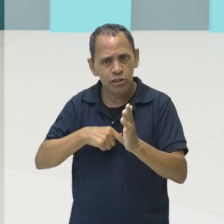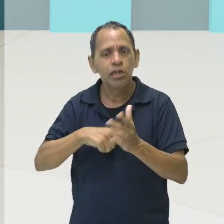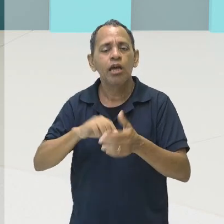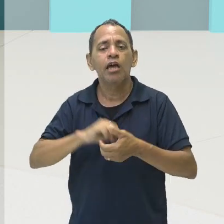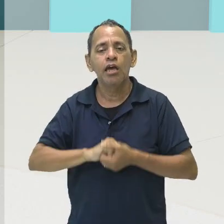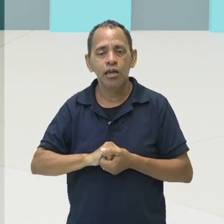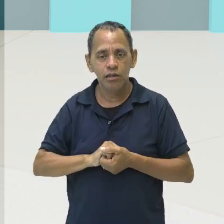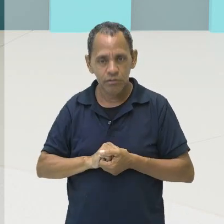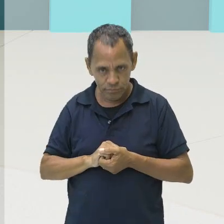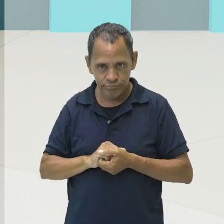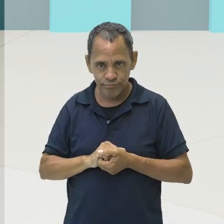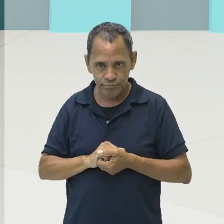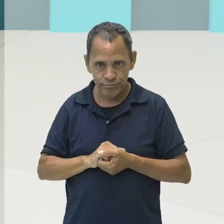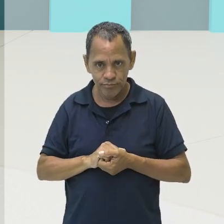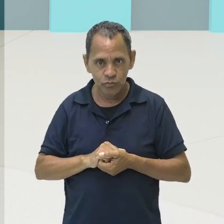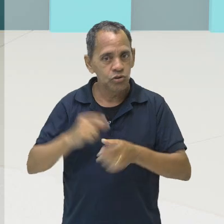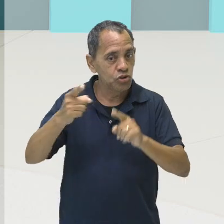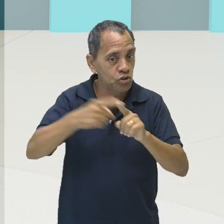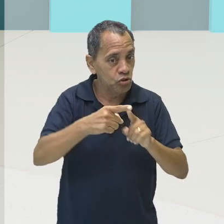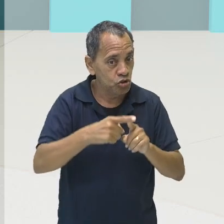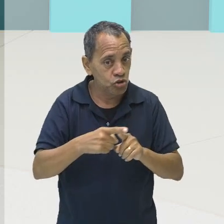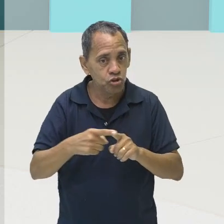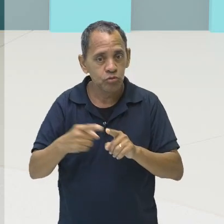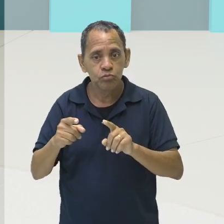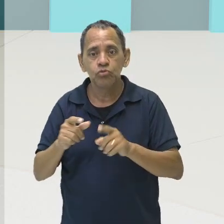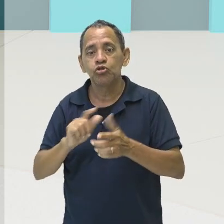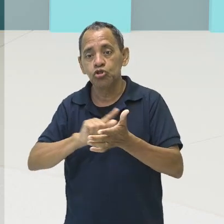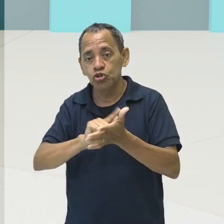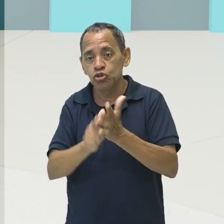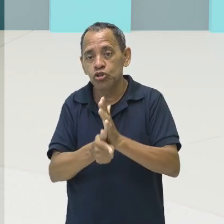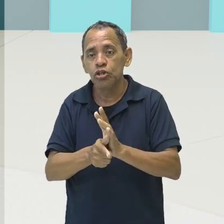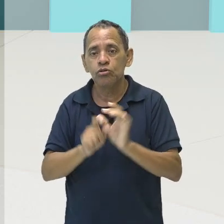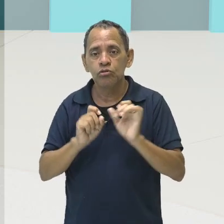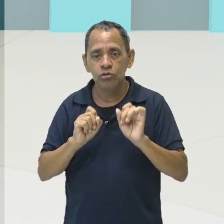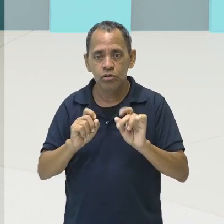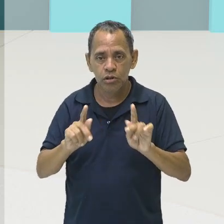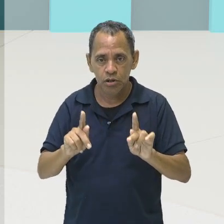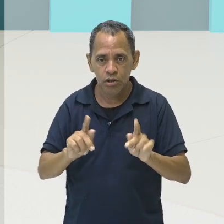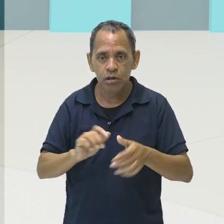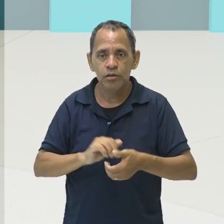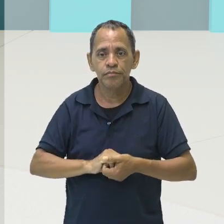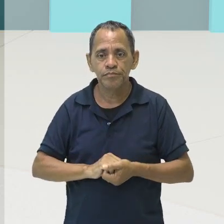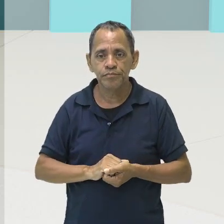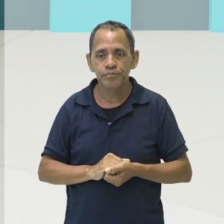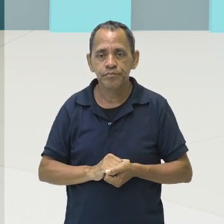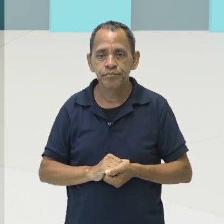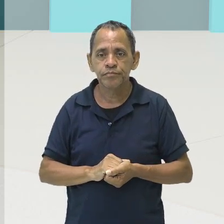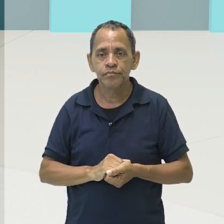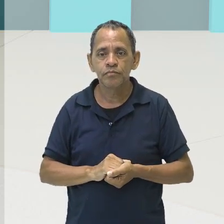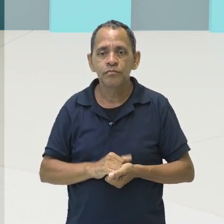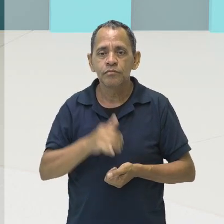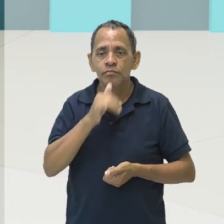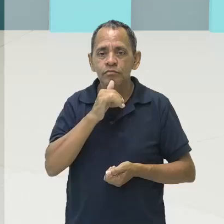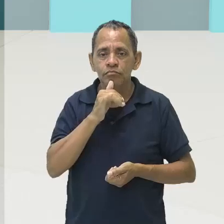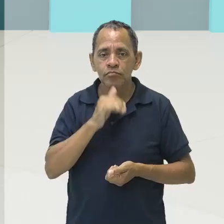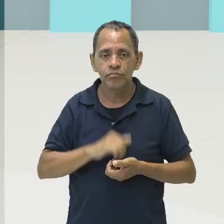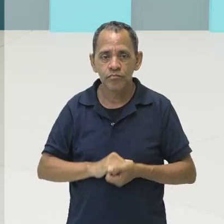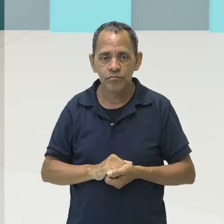aí desse tipo de gênero, né? Dos gêneros textuais que nós estamos trabalhando. Quer ver um exemplo? Olha